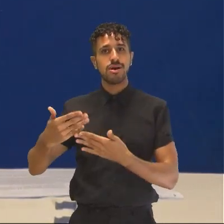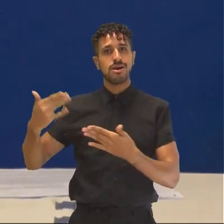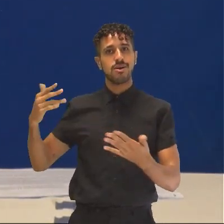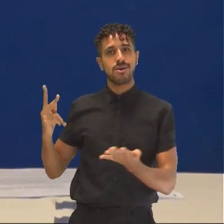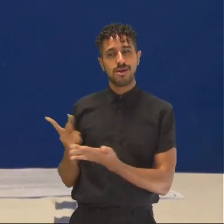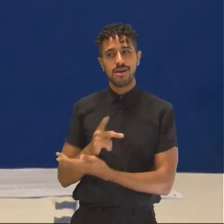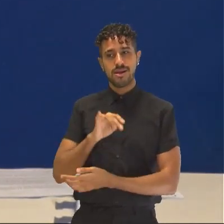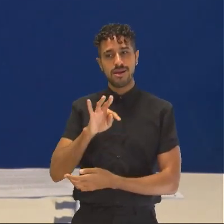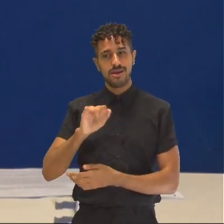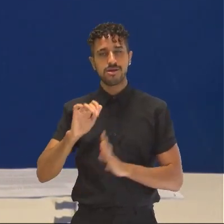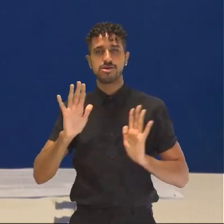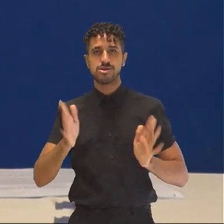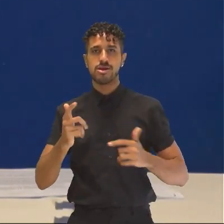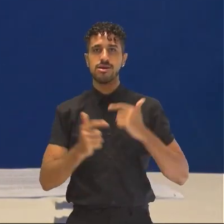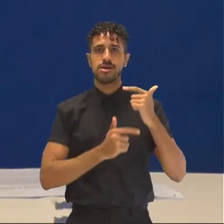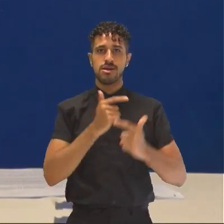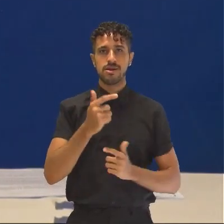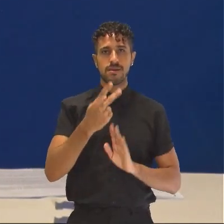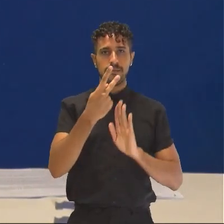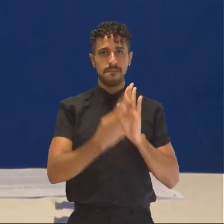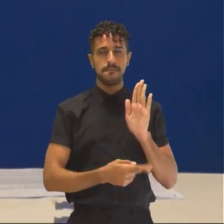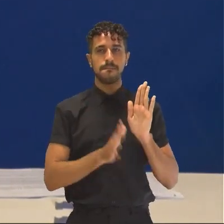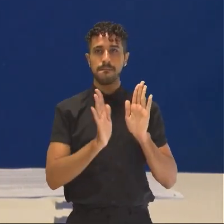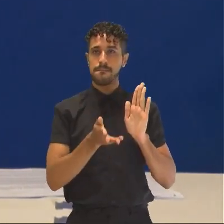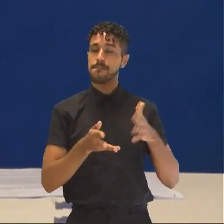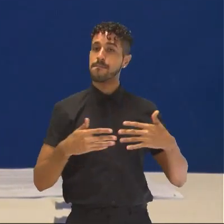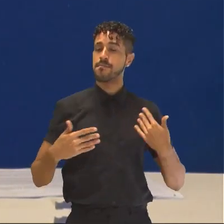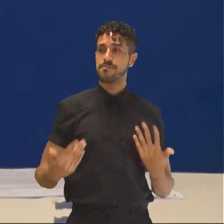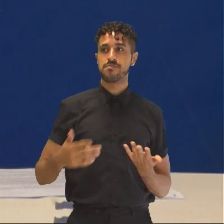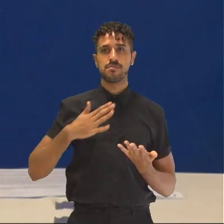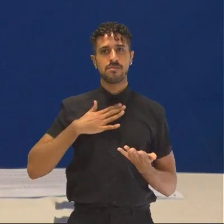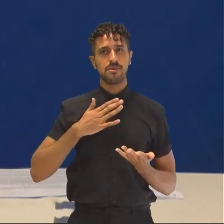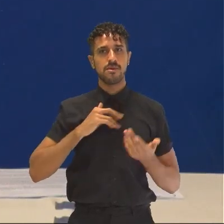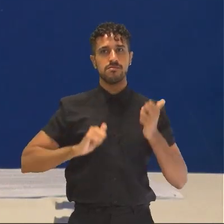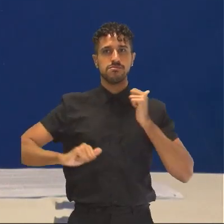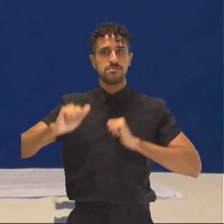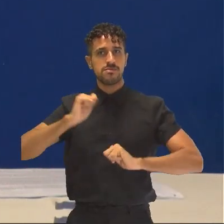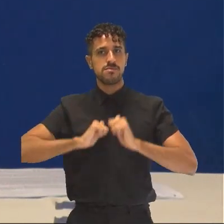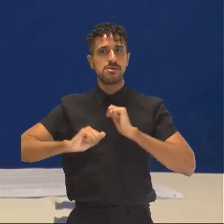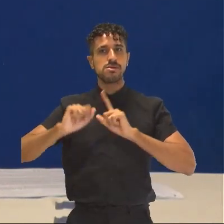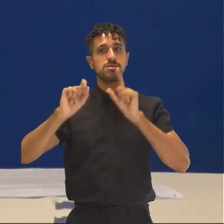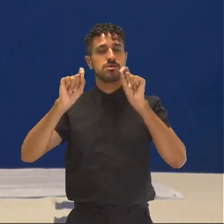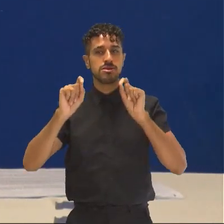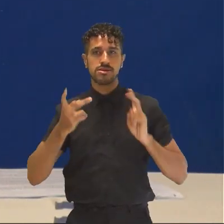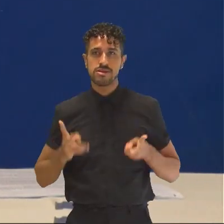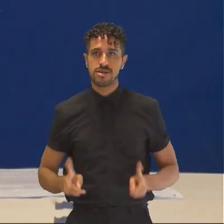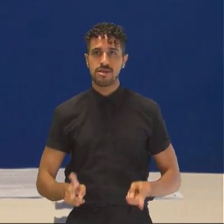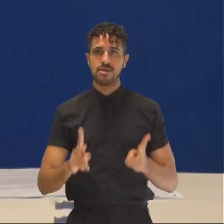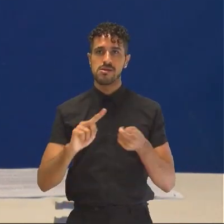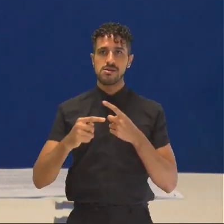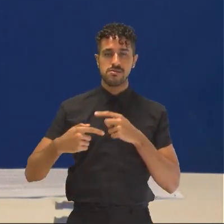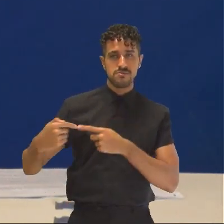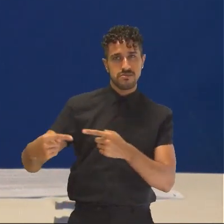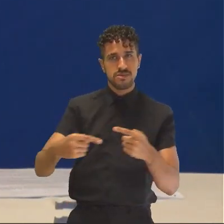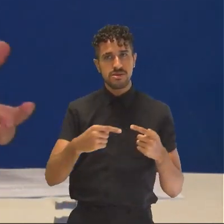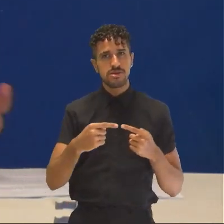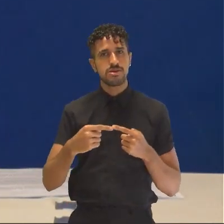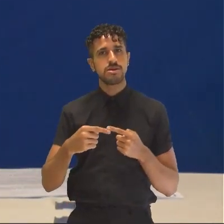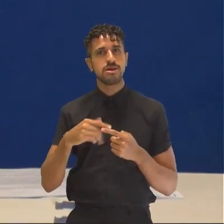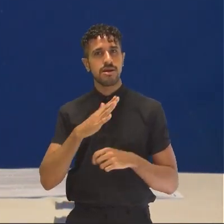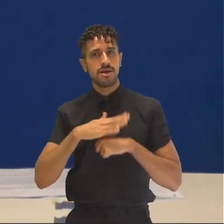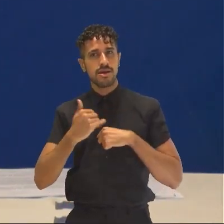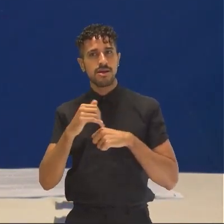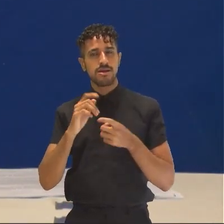do ITA já tem trabalhado nesse projeto. Então, a minha ansiedade foi sempre tratada com muito carinho pela